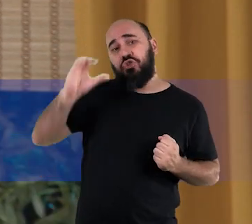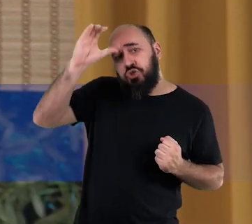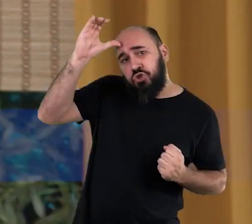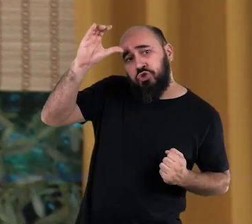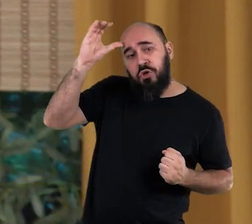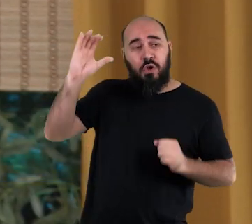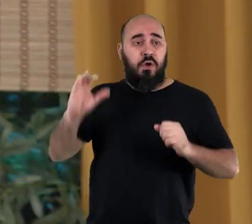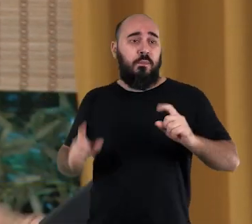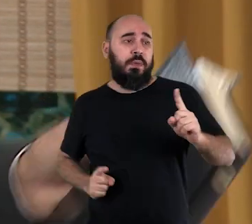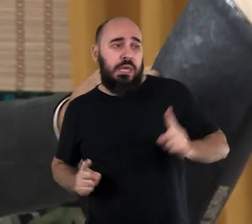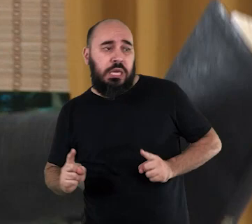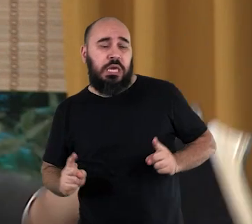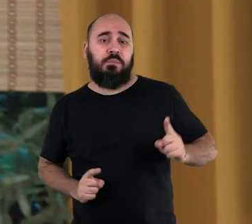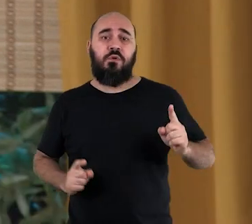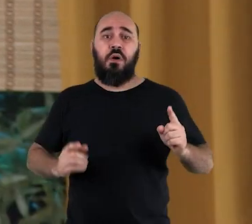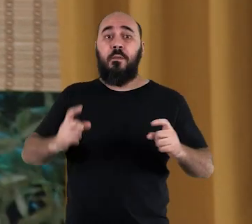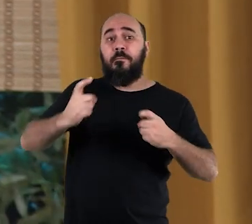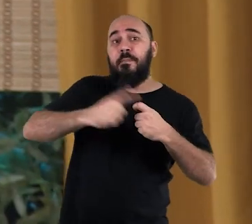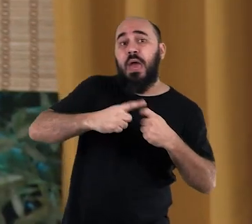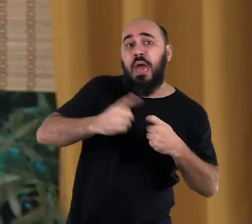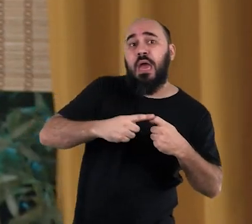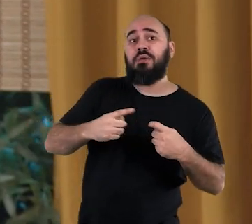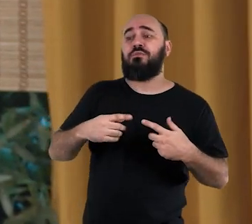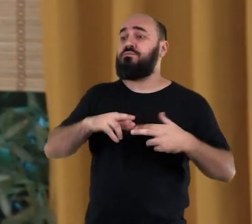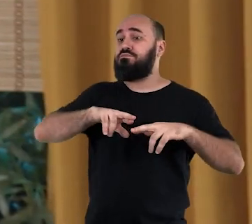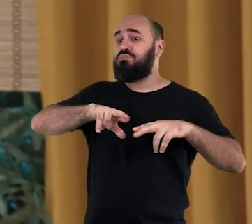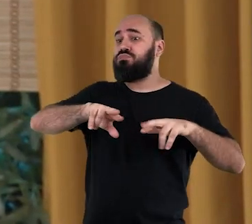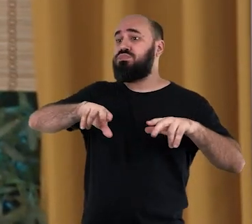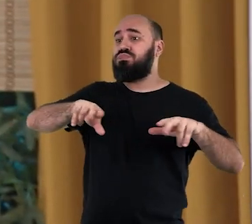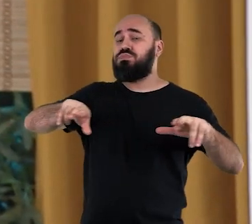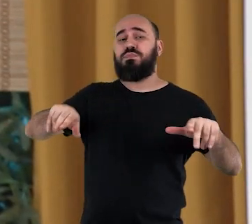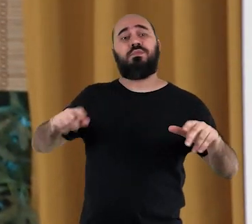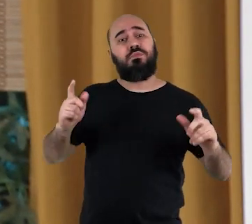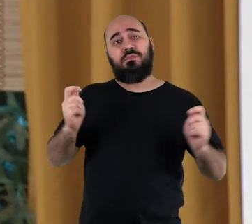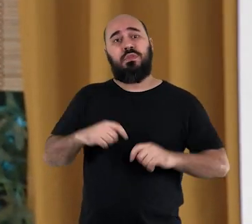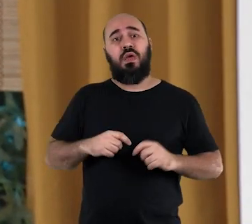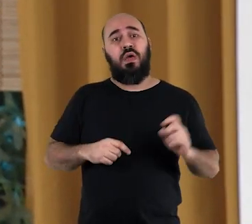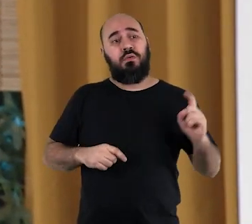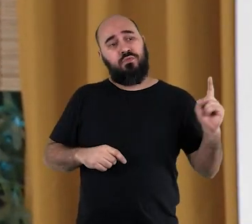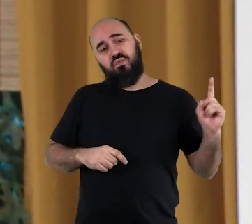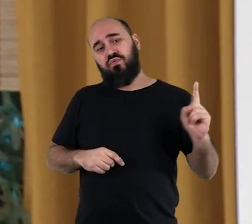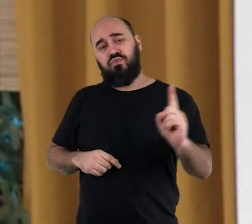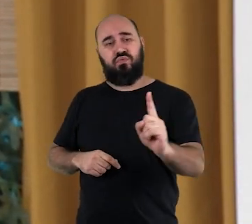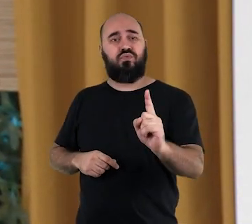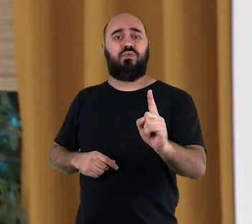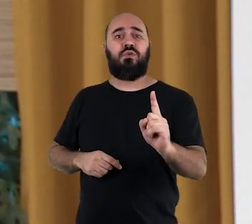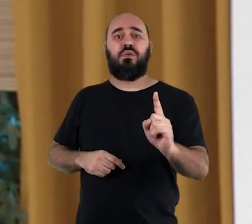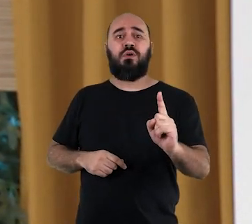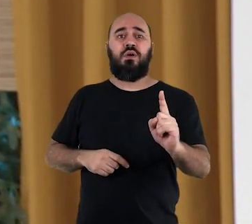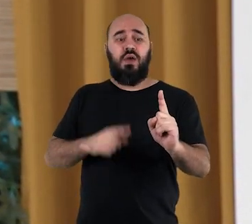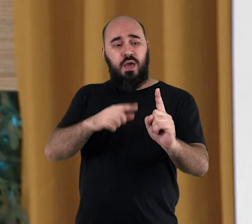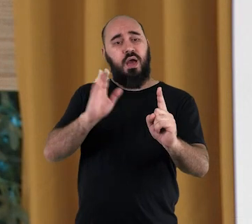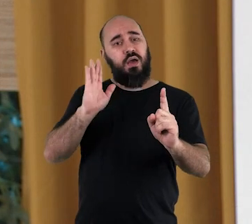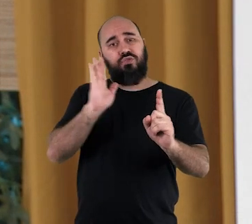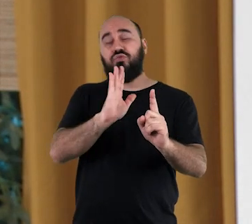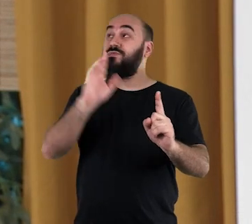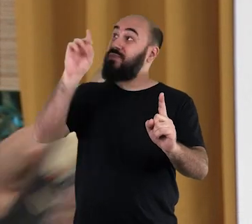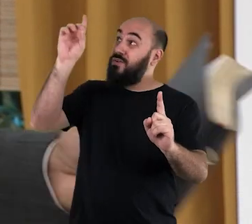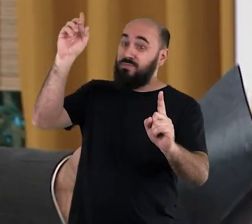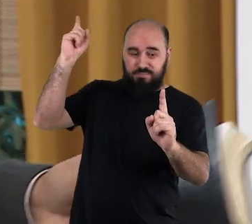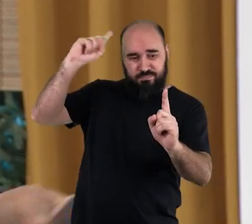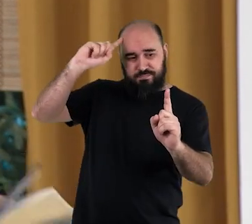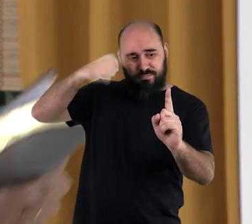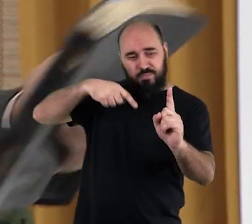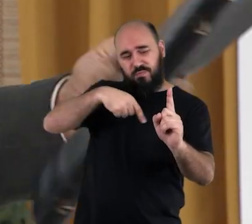desconhecidos, médicos. E quantas vezes Deus também age por meio de medicamentos para